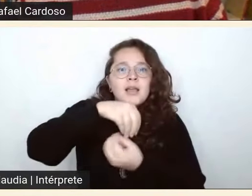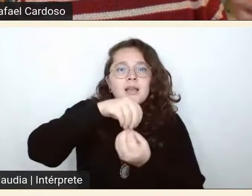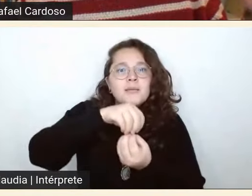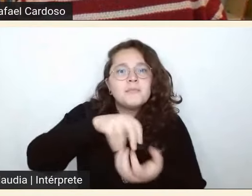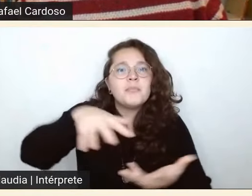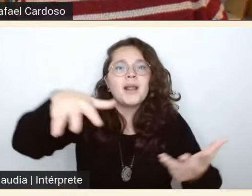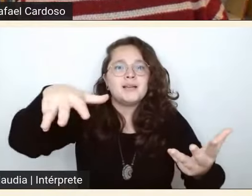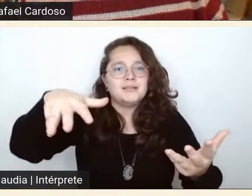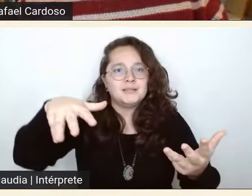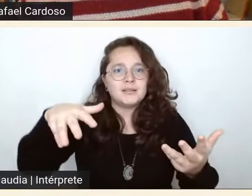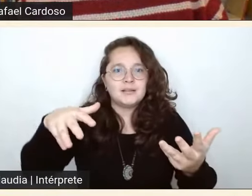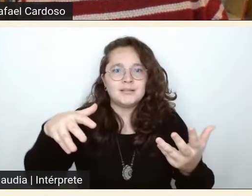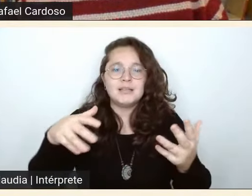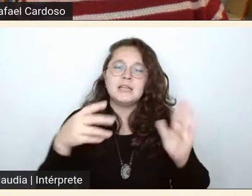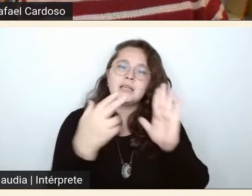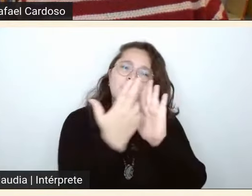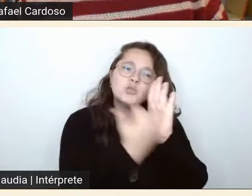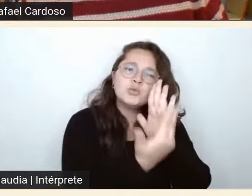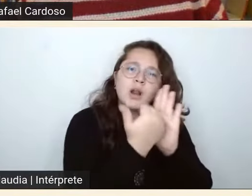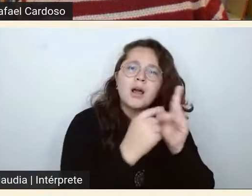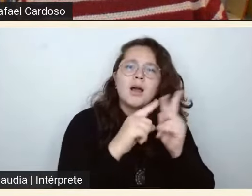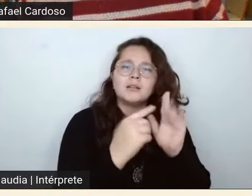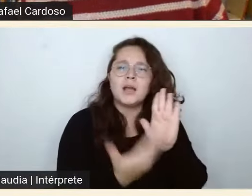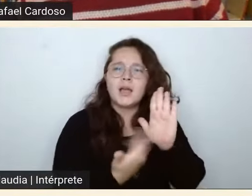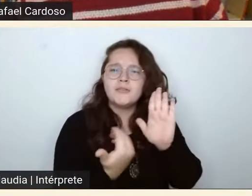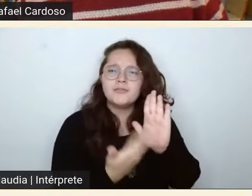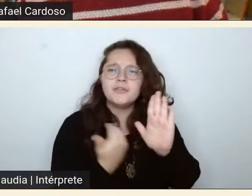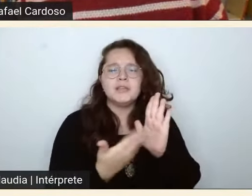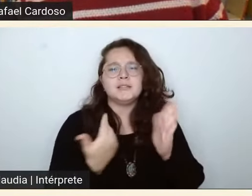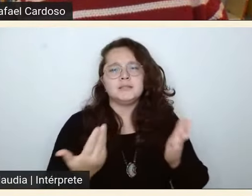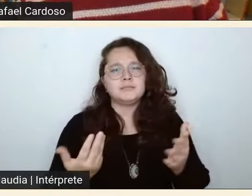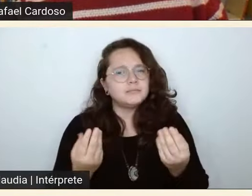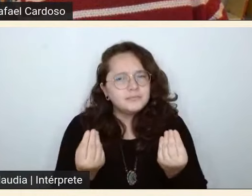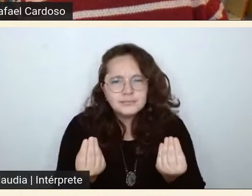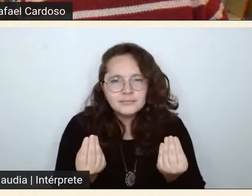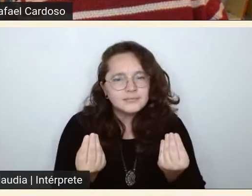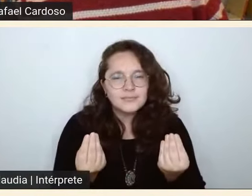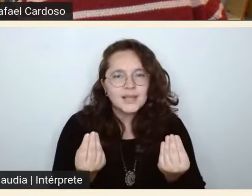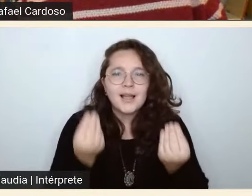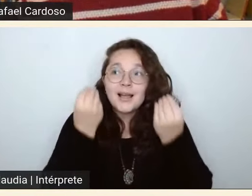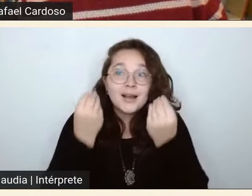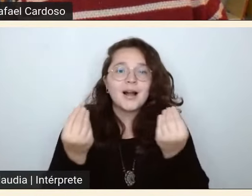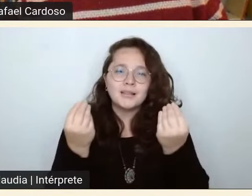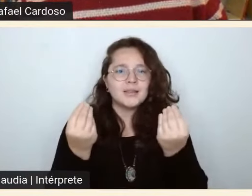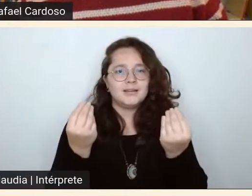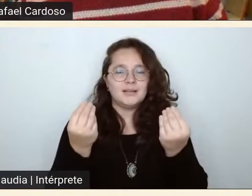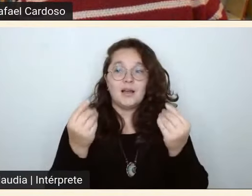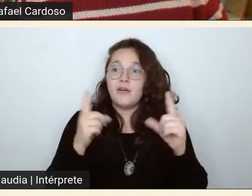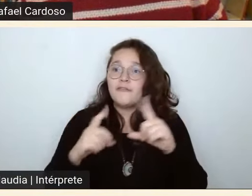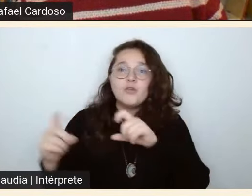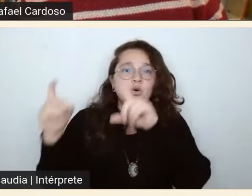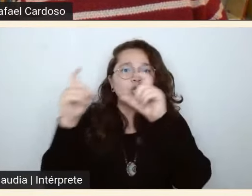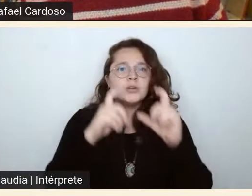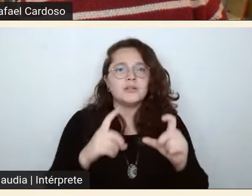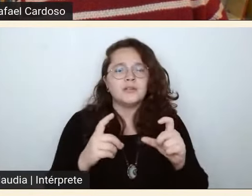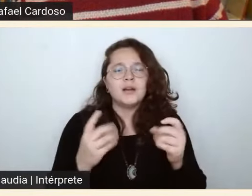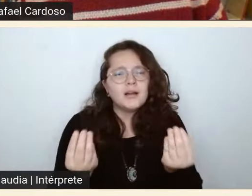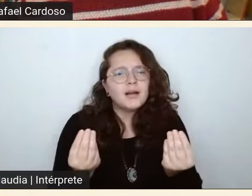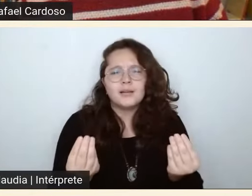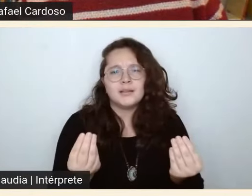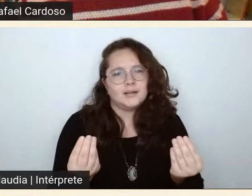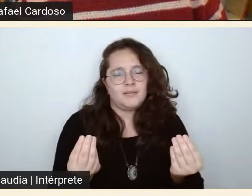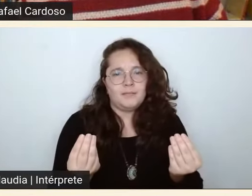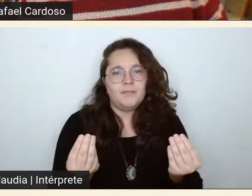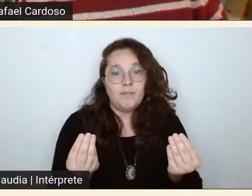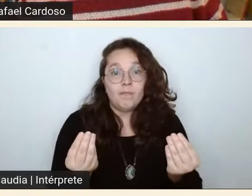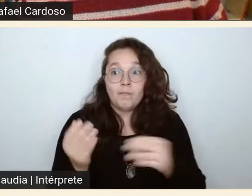de imprensa ilustrada, as revistas de grande circulação? Onde está a fotografia? Onde estão